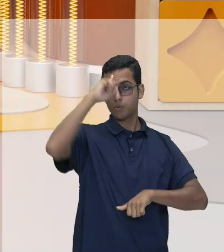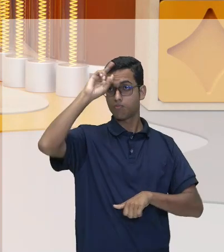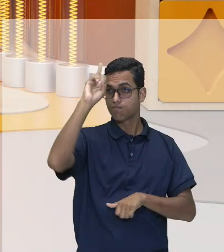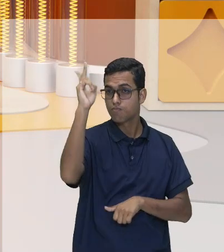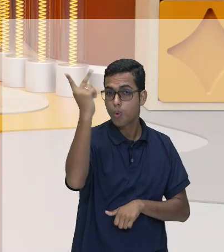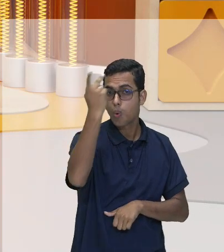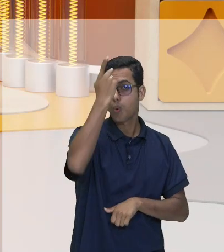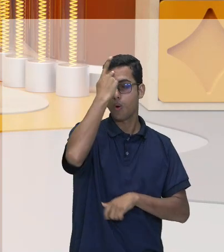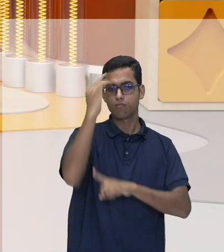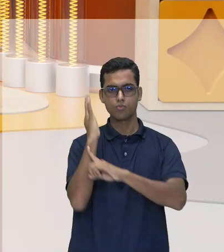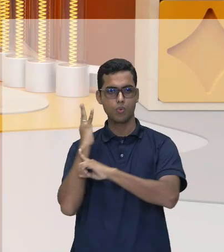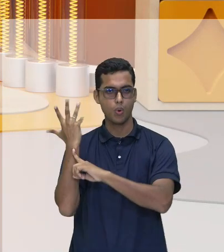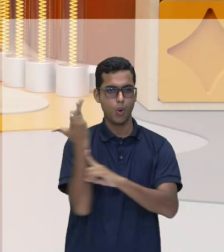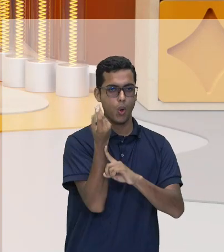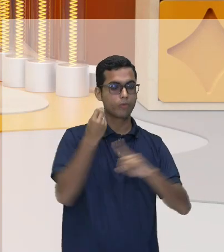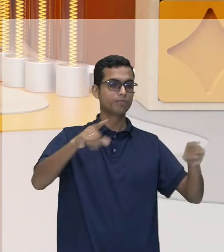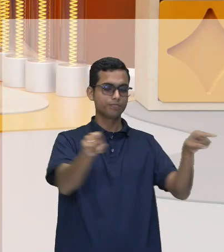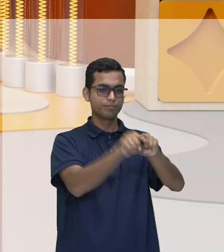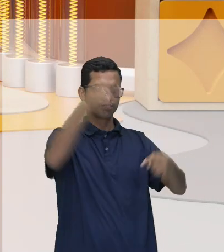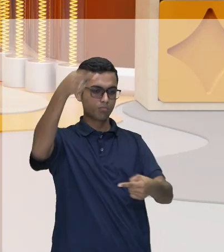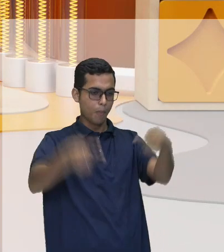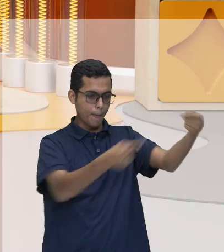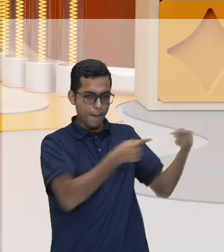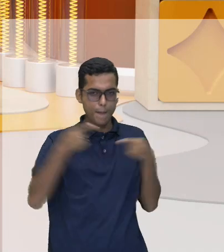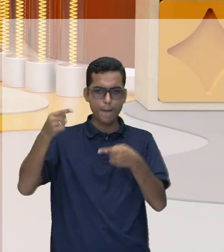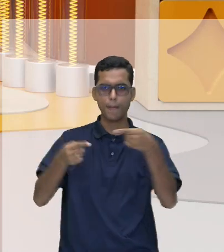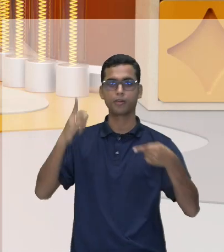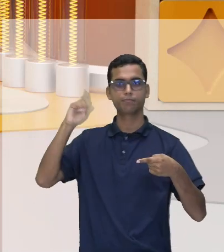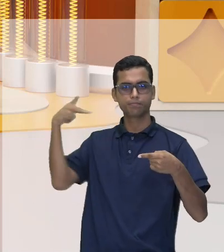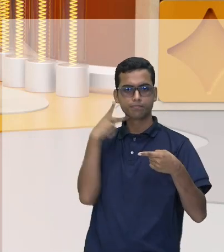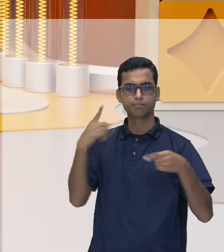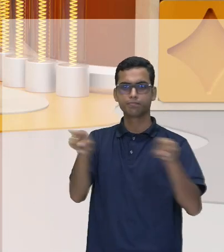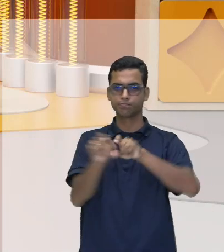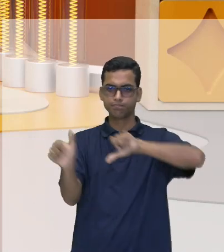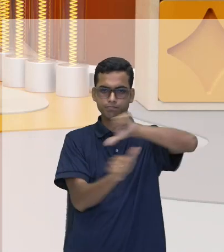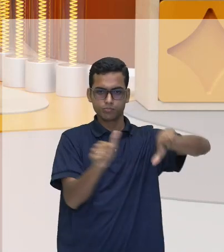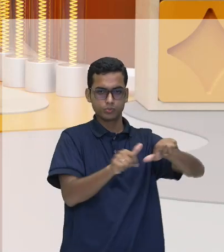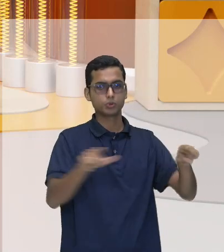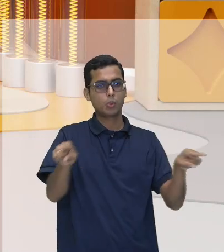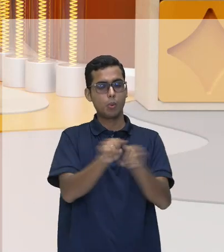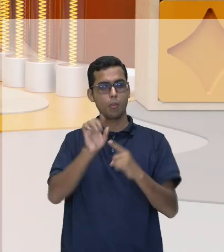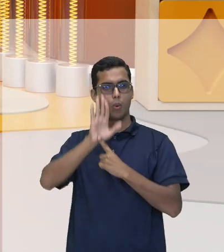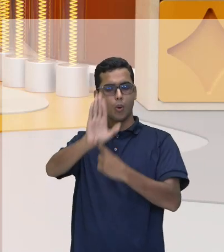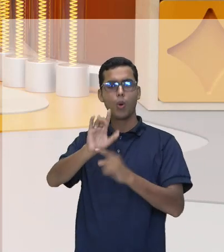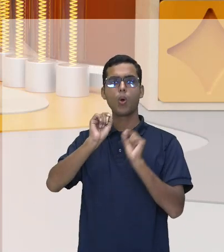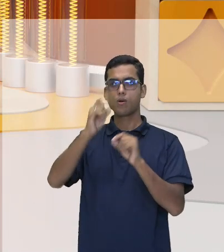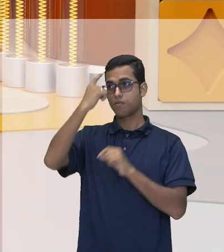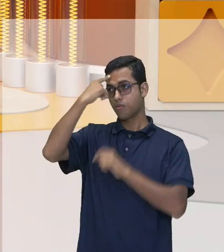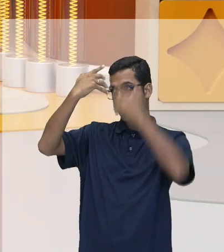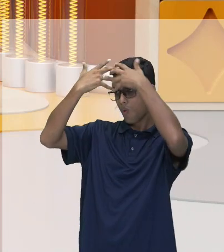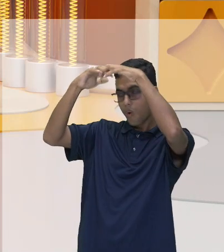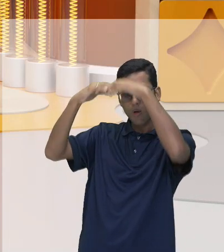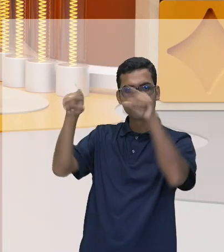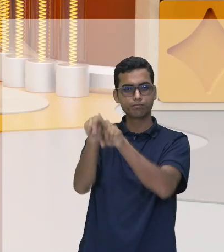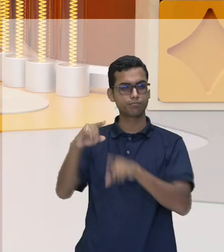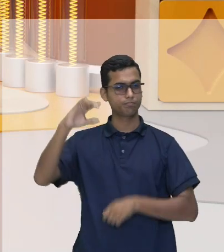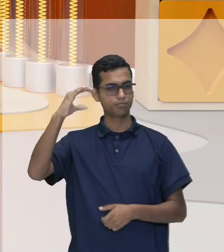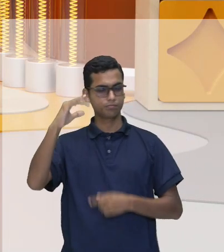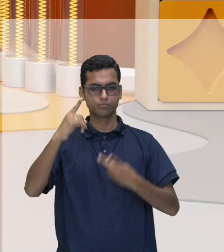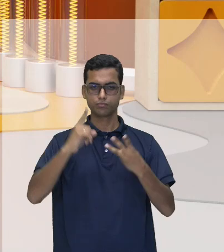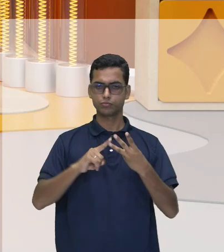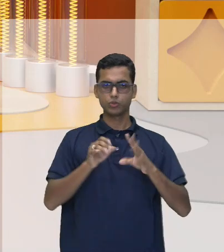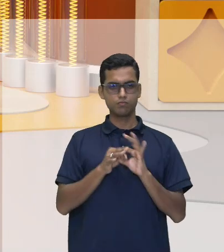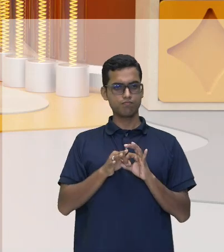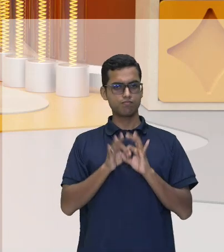E já passamos por várias esferas, né, da história da Idade Moderna. Agora a gente passa um pouquinho aqui pelo